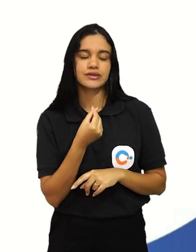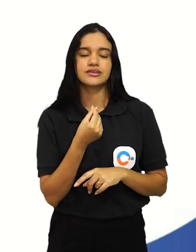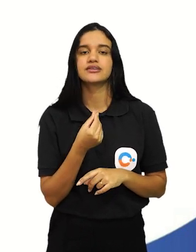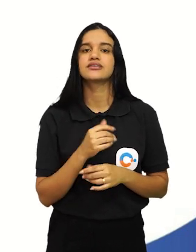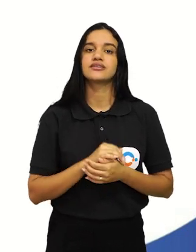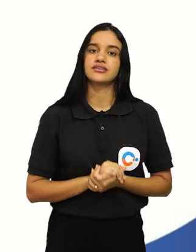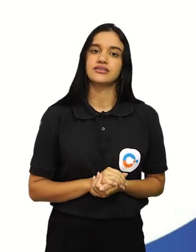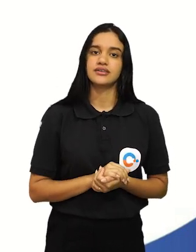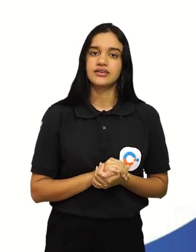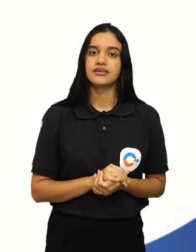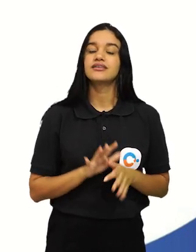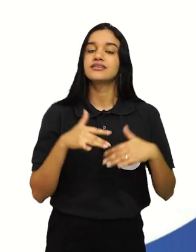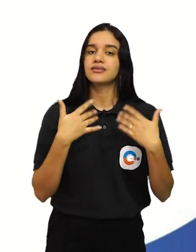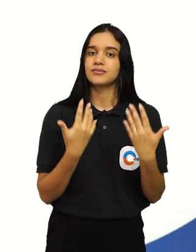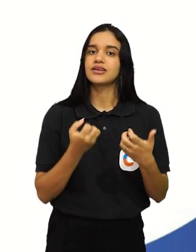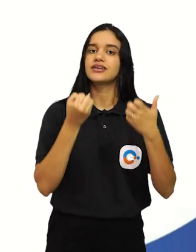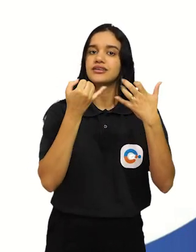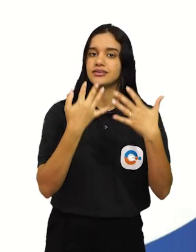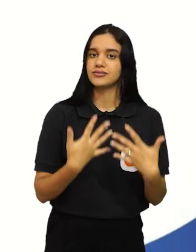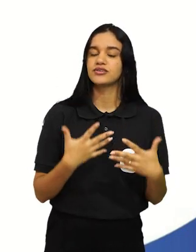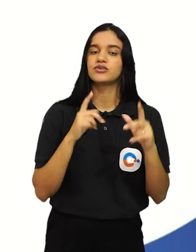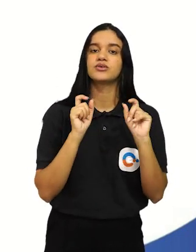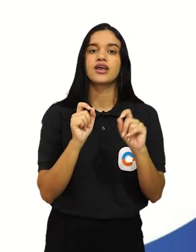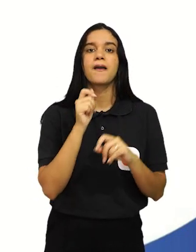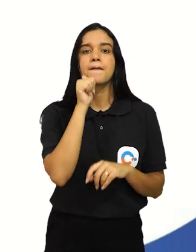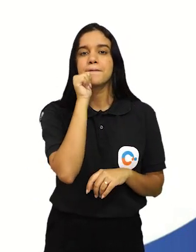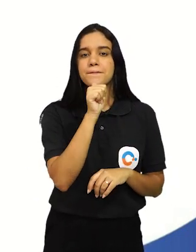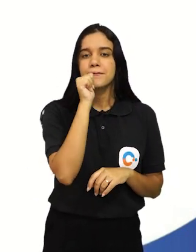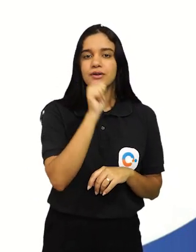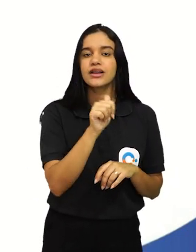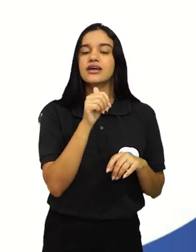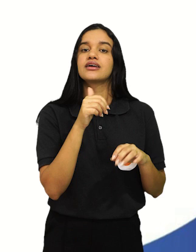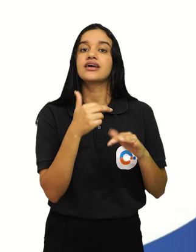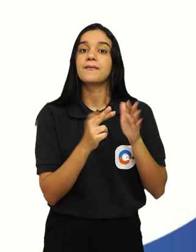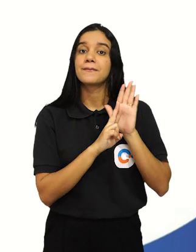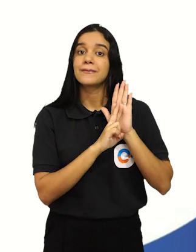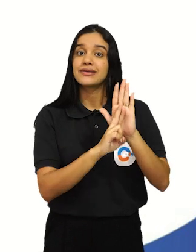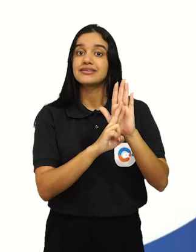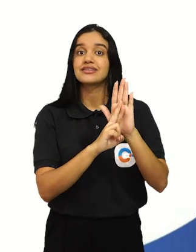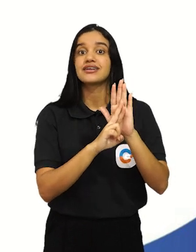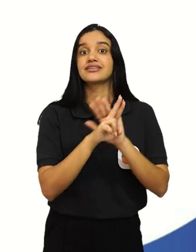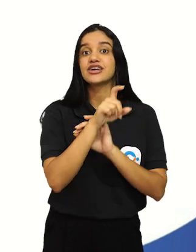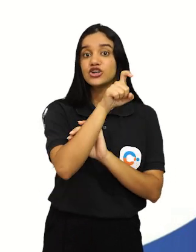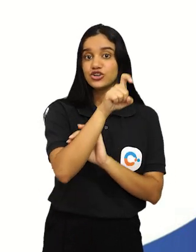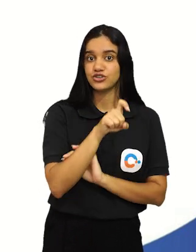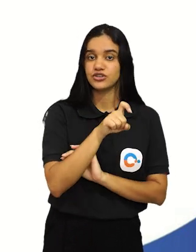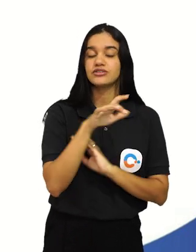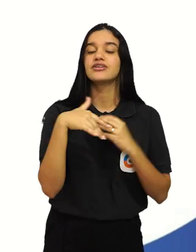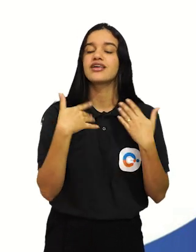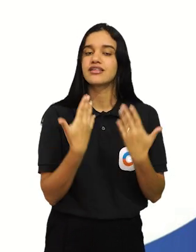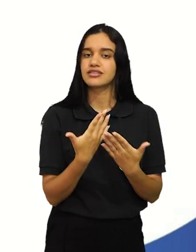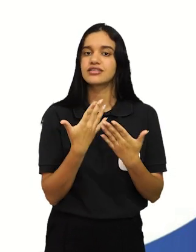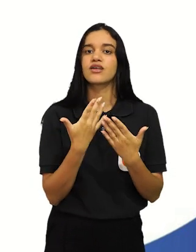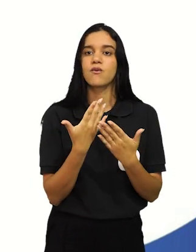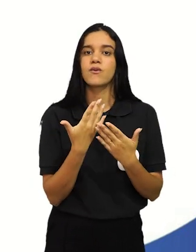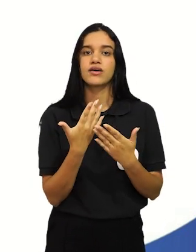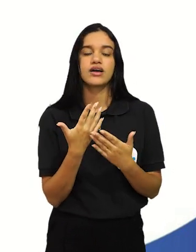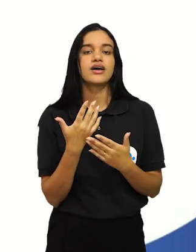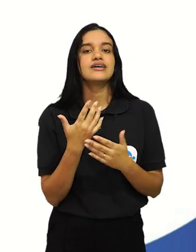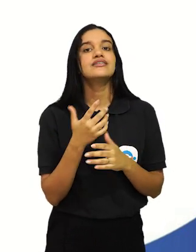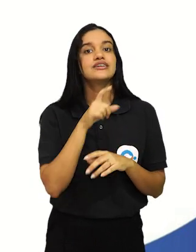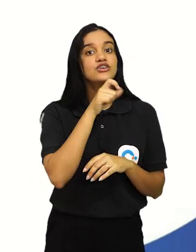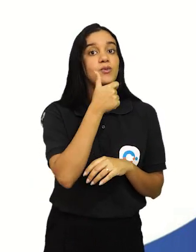ainda nos informa que mulheres é representada por x então no lugar de mulheres vai